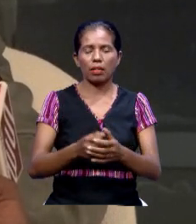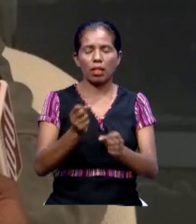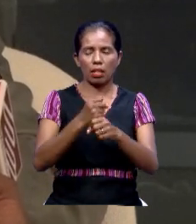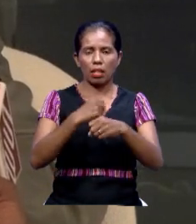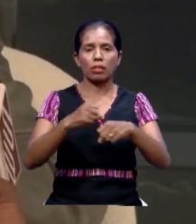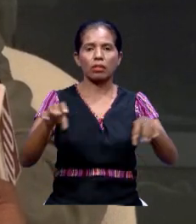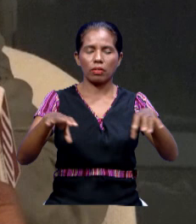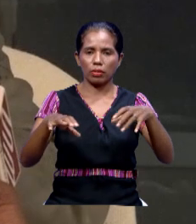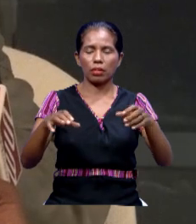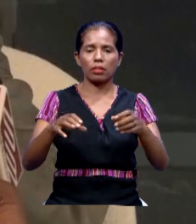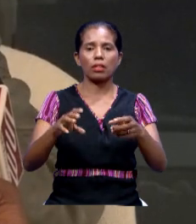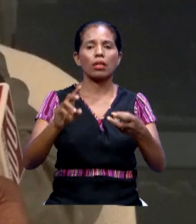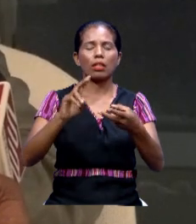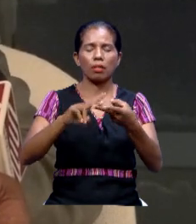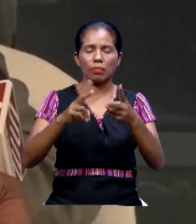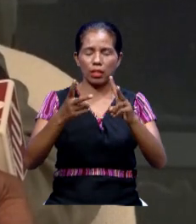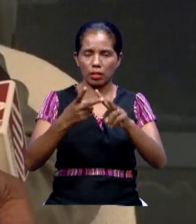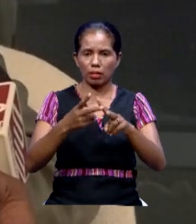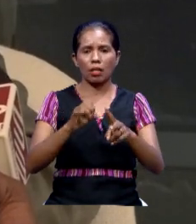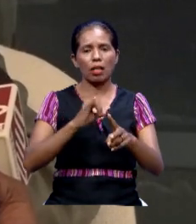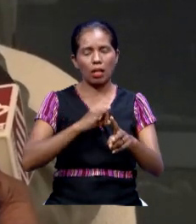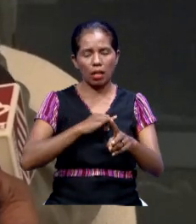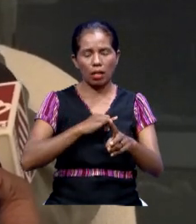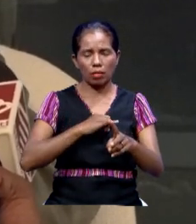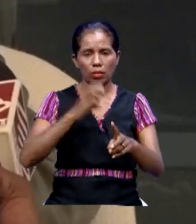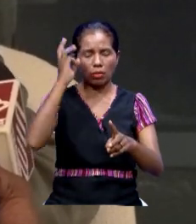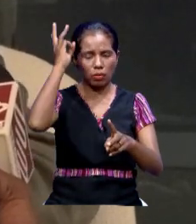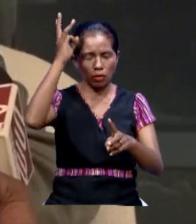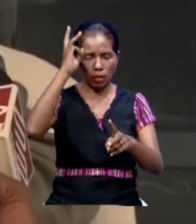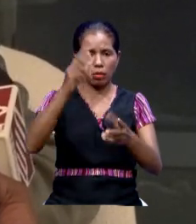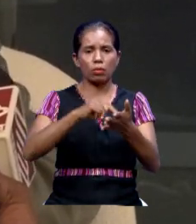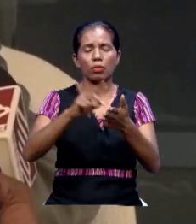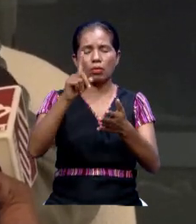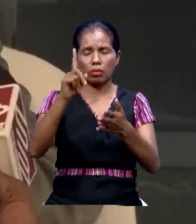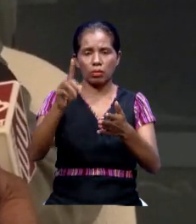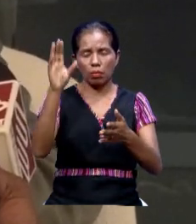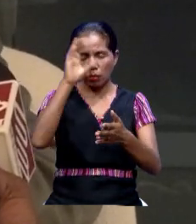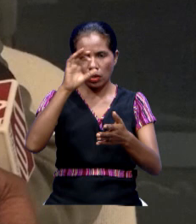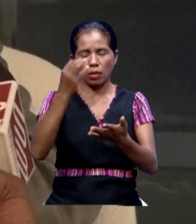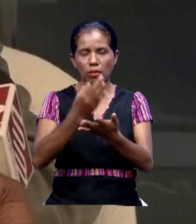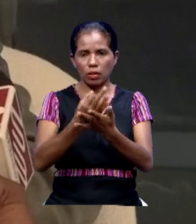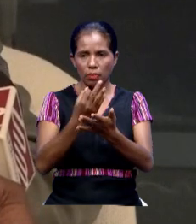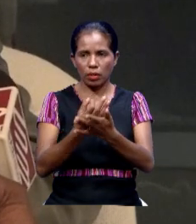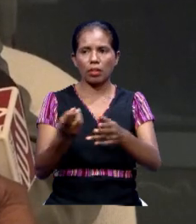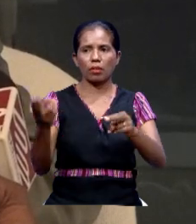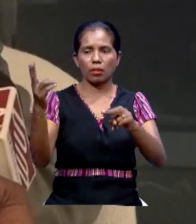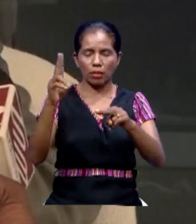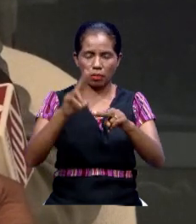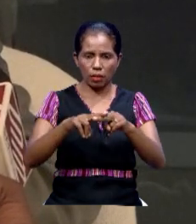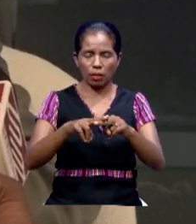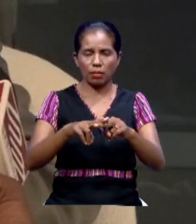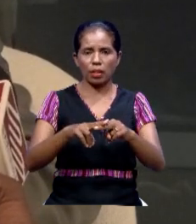cooperação. A minha preocupação número um é que busca orçamento rumatã para